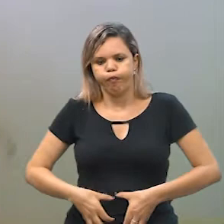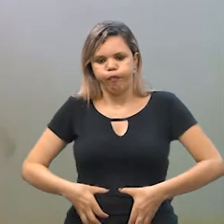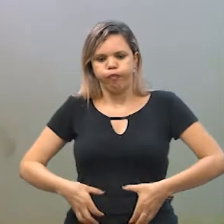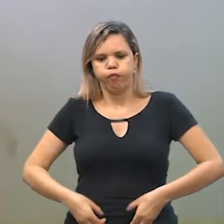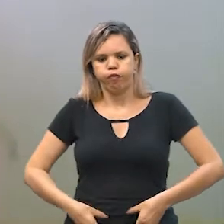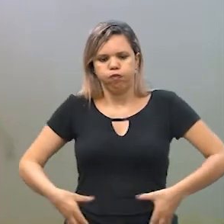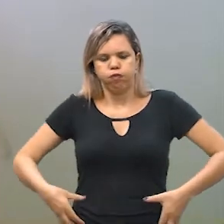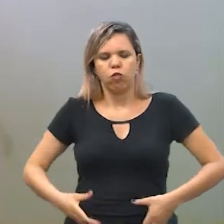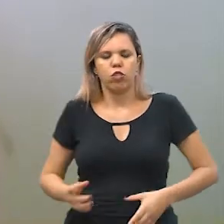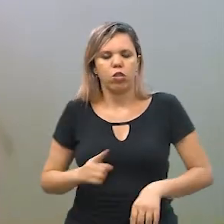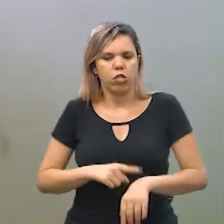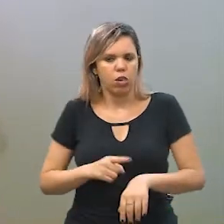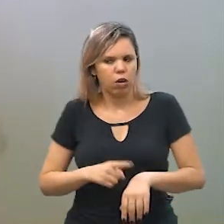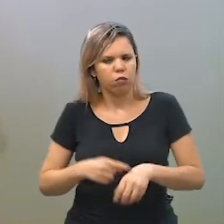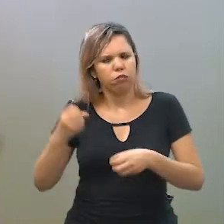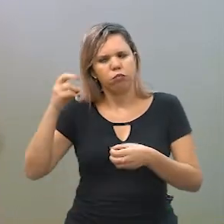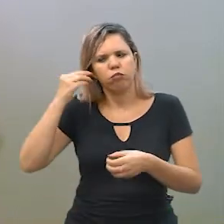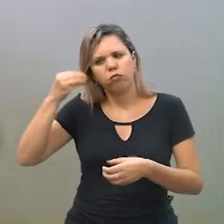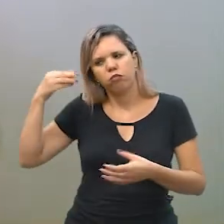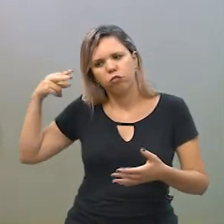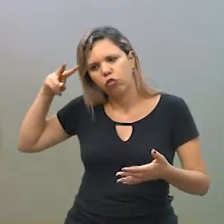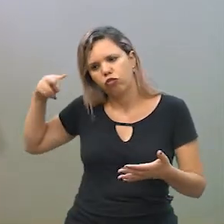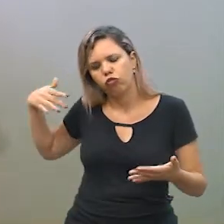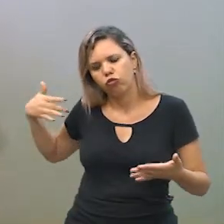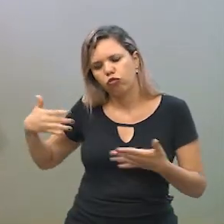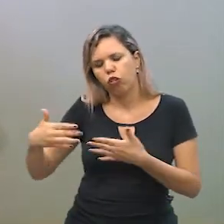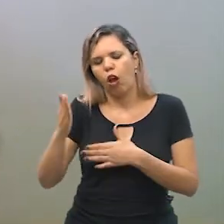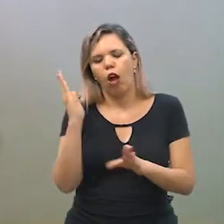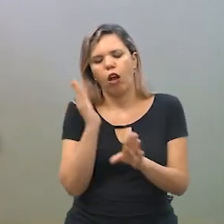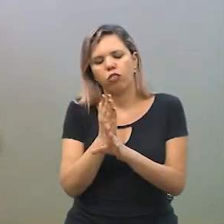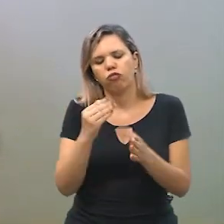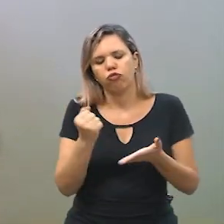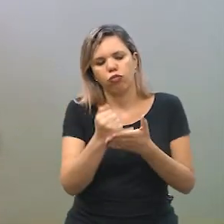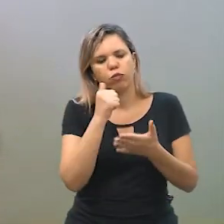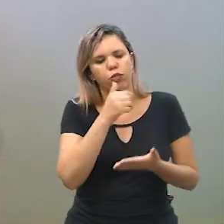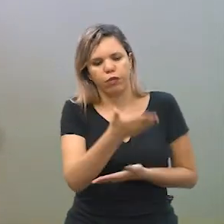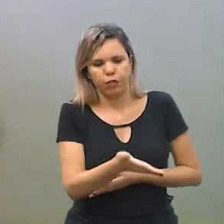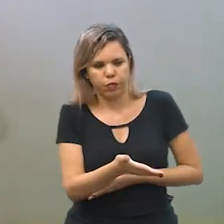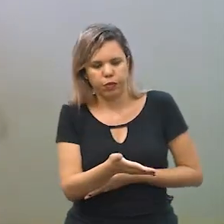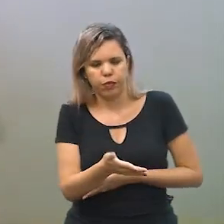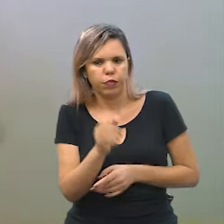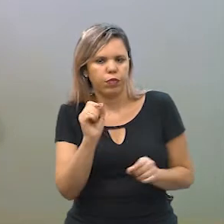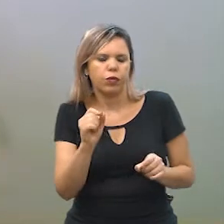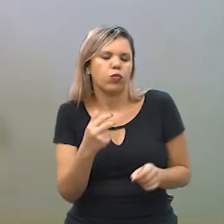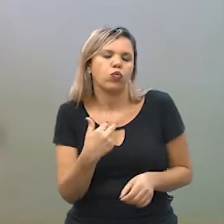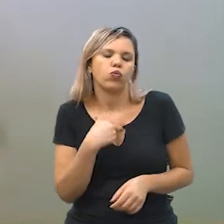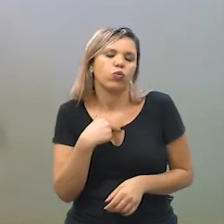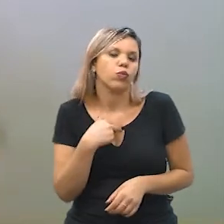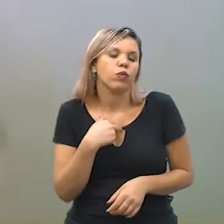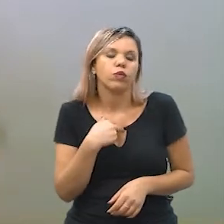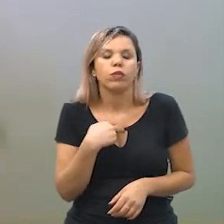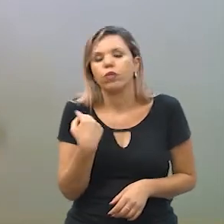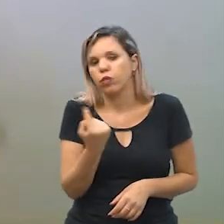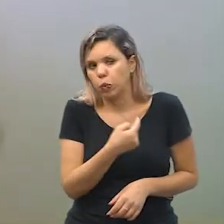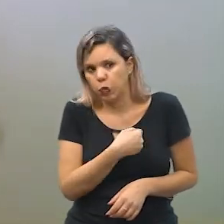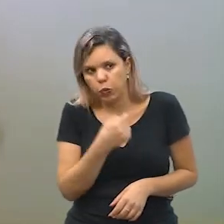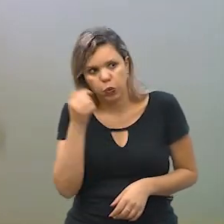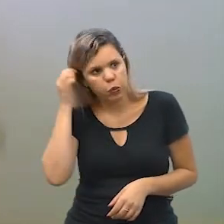elevada. Então, assim, quando a gente vai tirando a história, a gente consegue identificar e ajudar essa mulher. O que não dá, né, para a